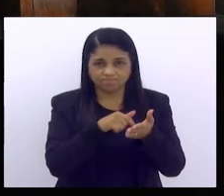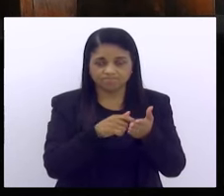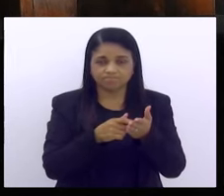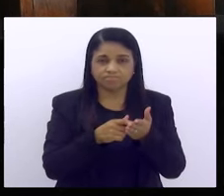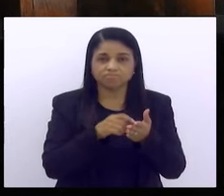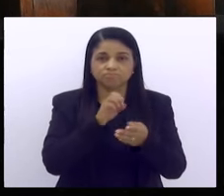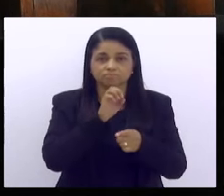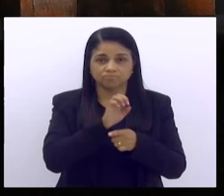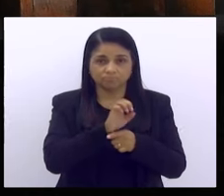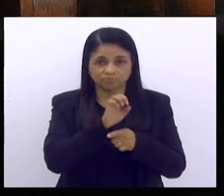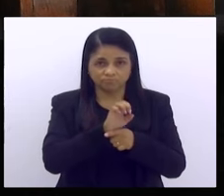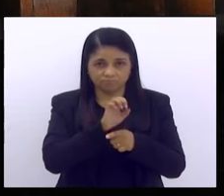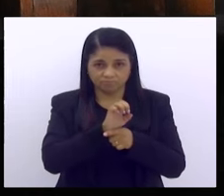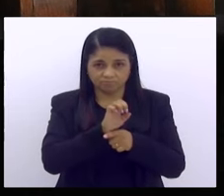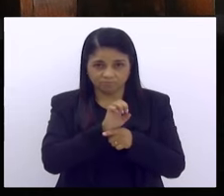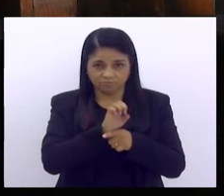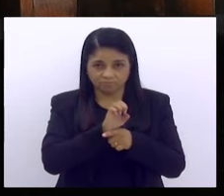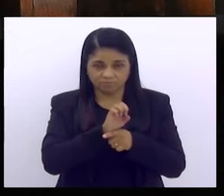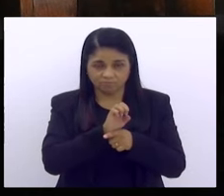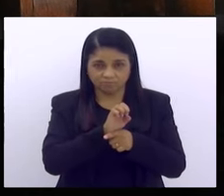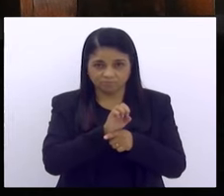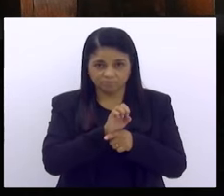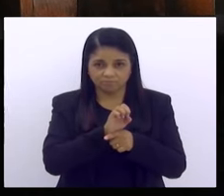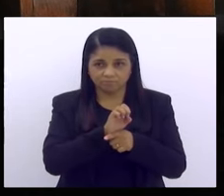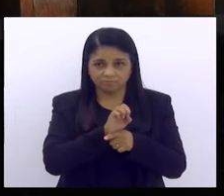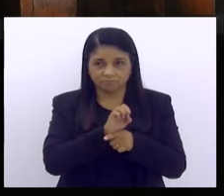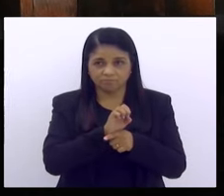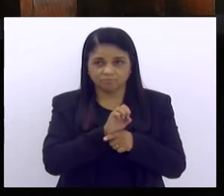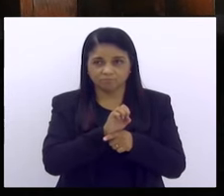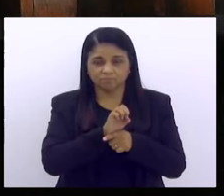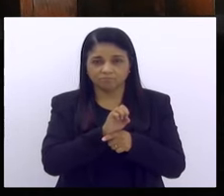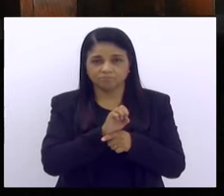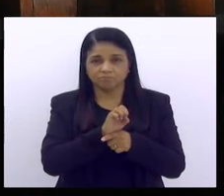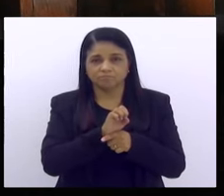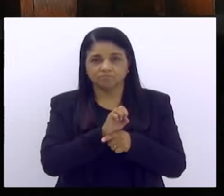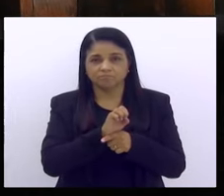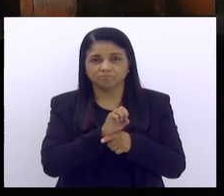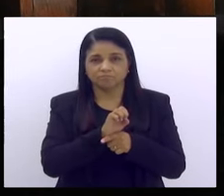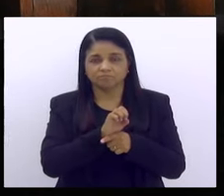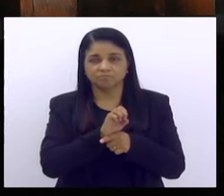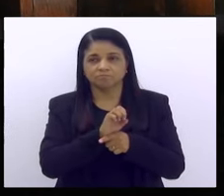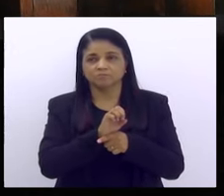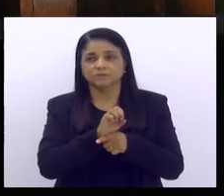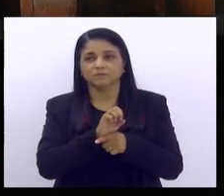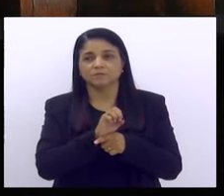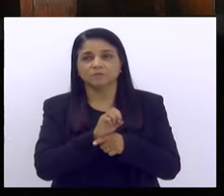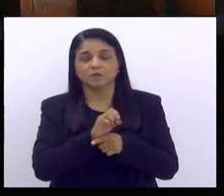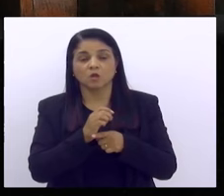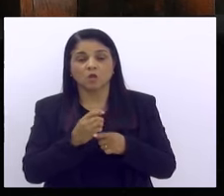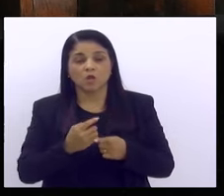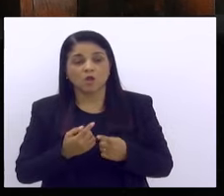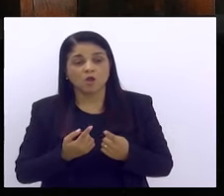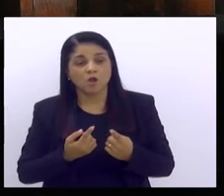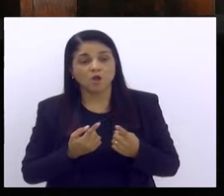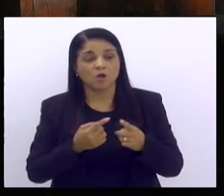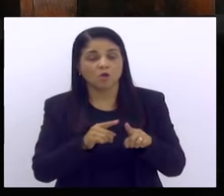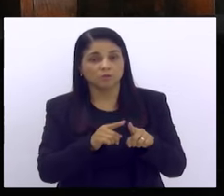estejam voltadas, né, para combater a sonegação dos